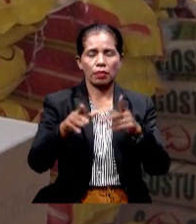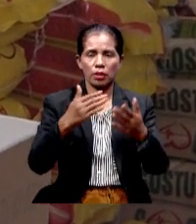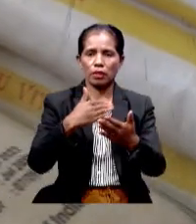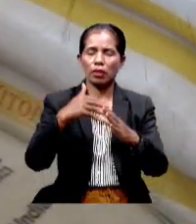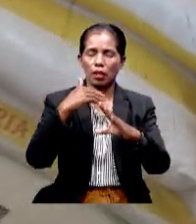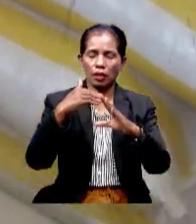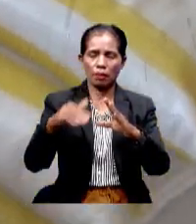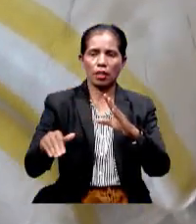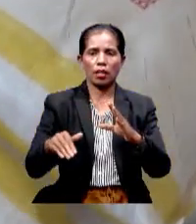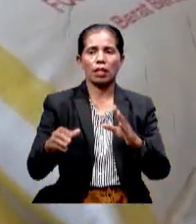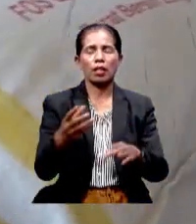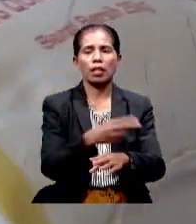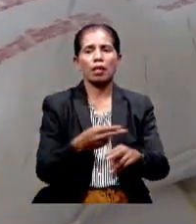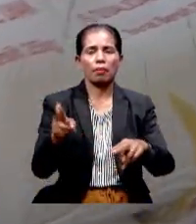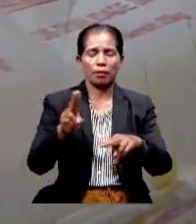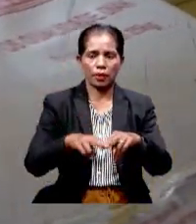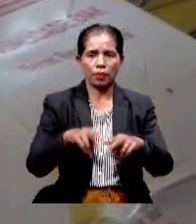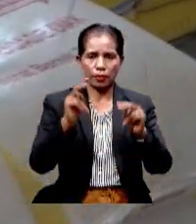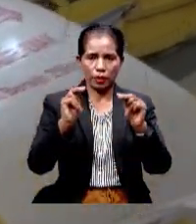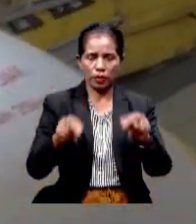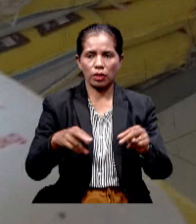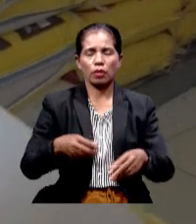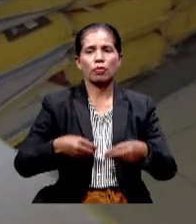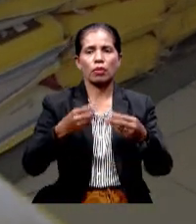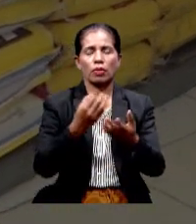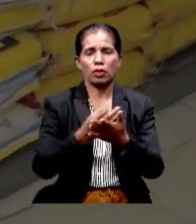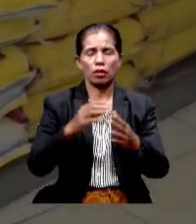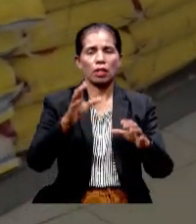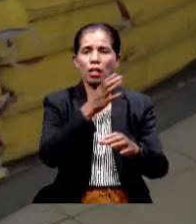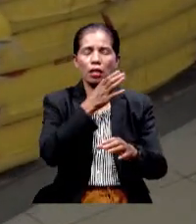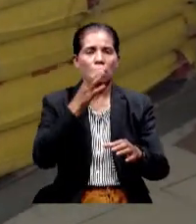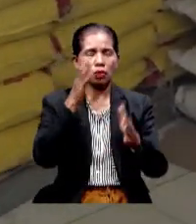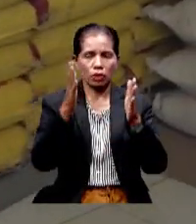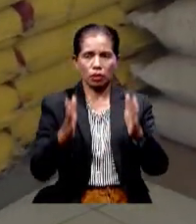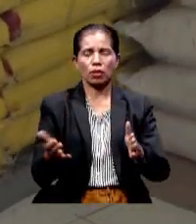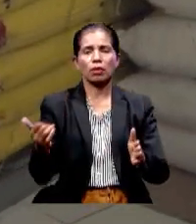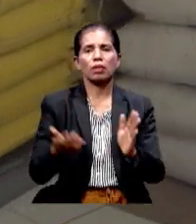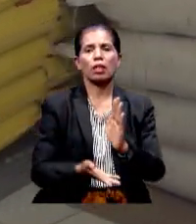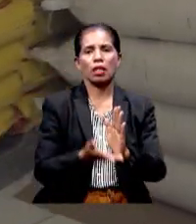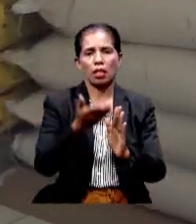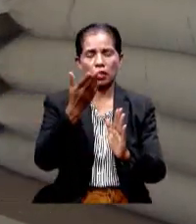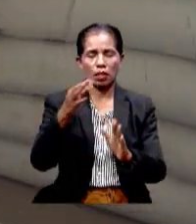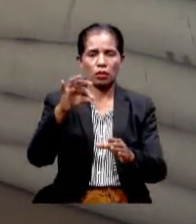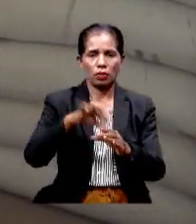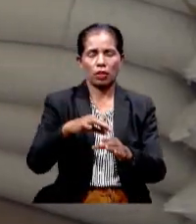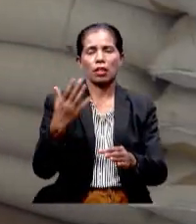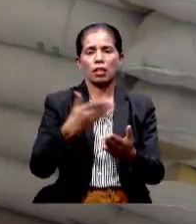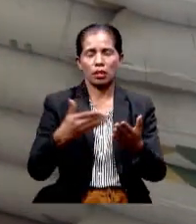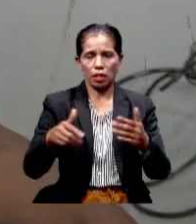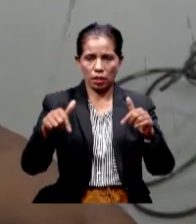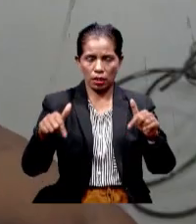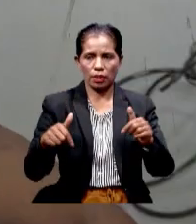labele manipula preço, não mos precisa fos subsídio para agricultor Cira, pode hasai produção reilaran.